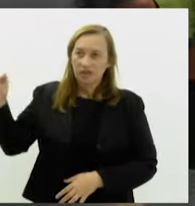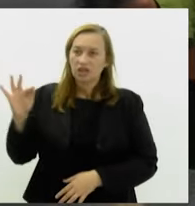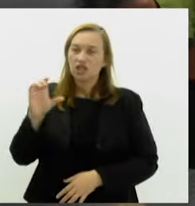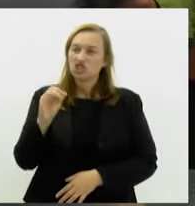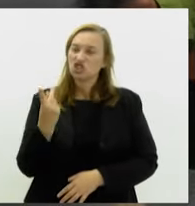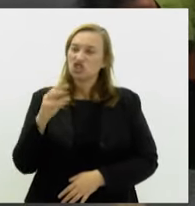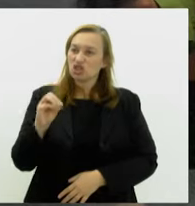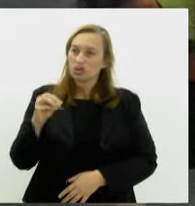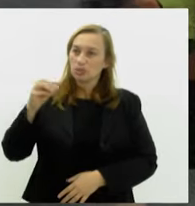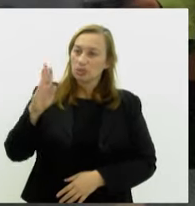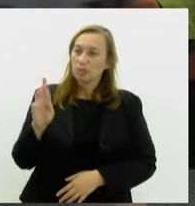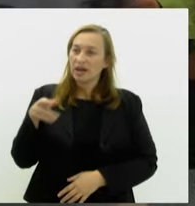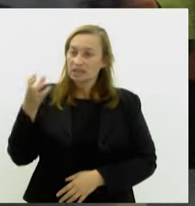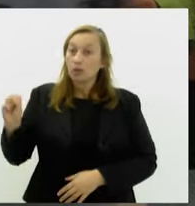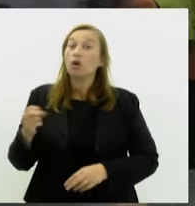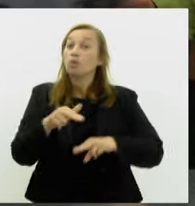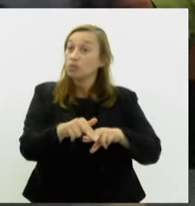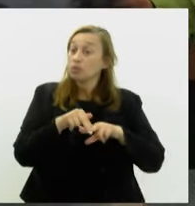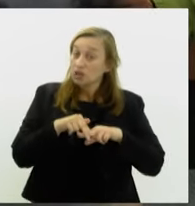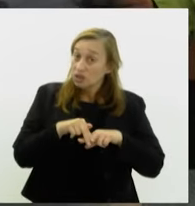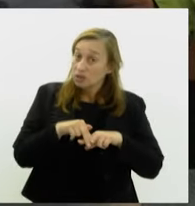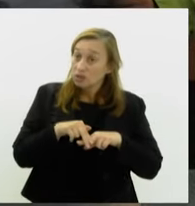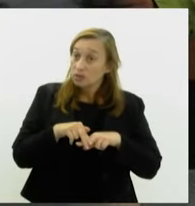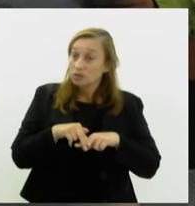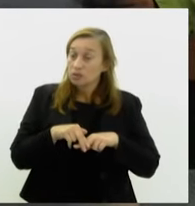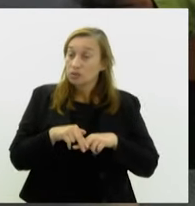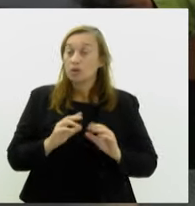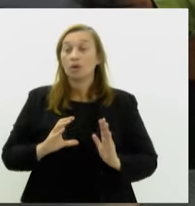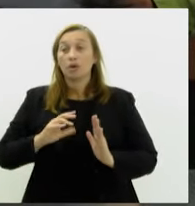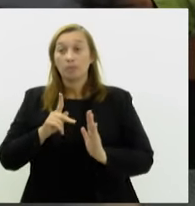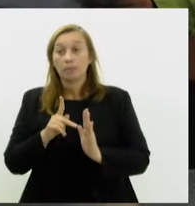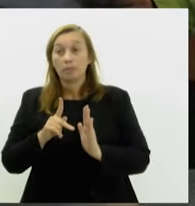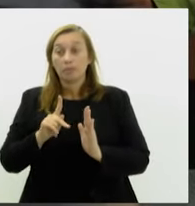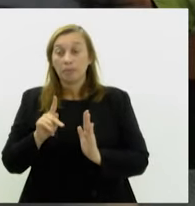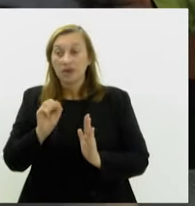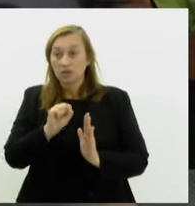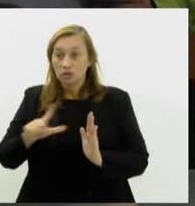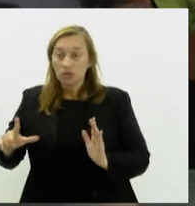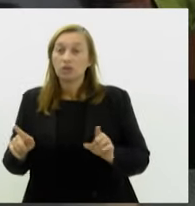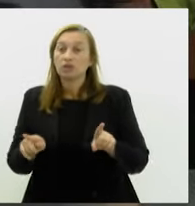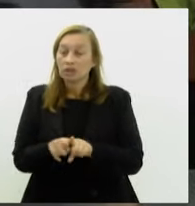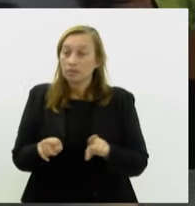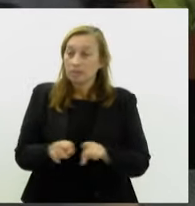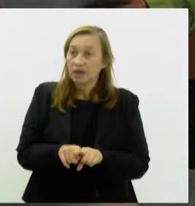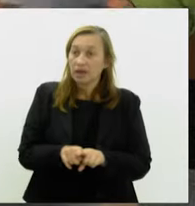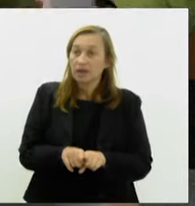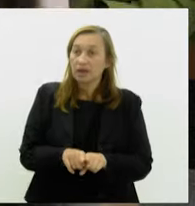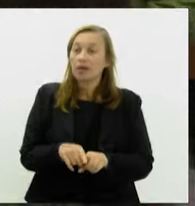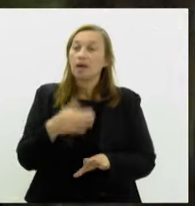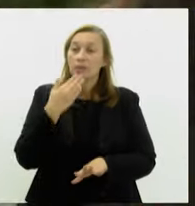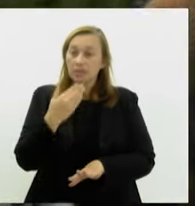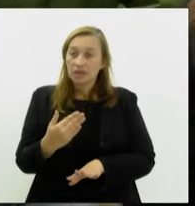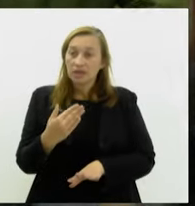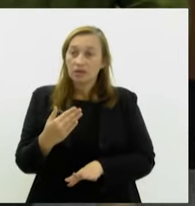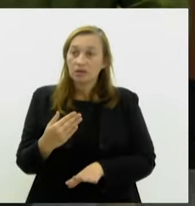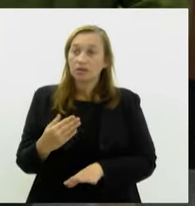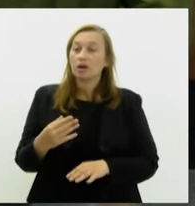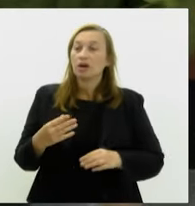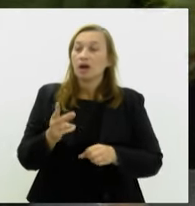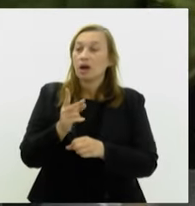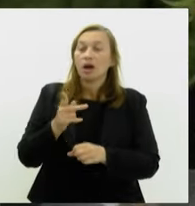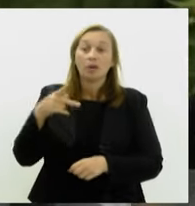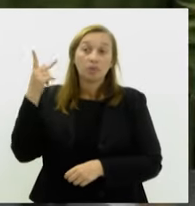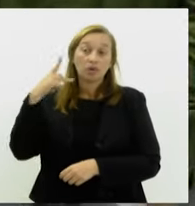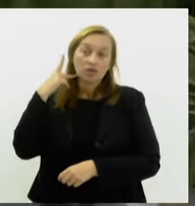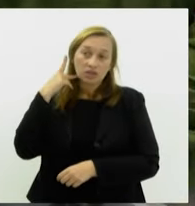Chiquinho Brazão. Por isso, a bancada federal do PSOL também acionou a Procuradoria-Geral da República para que